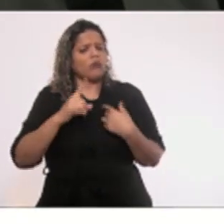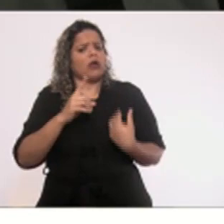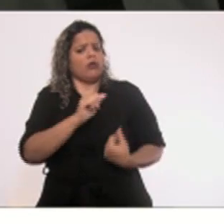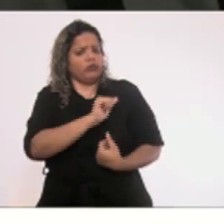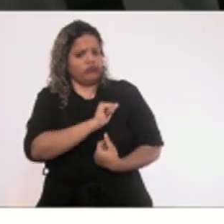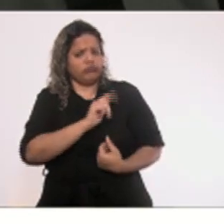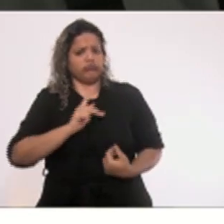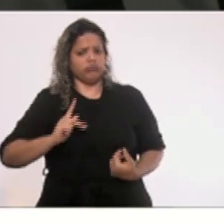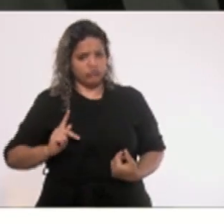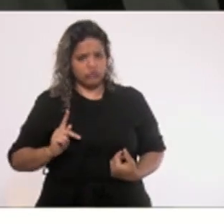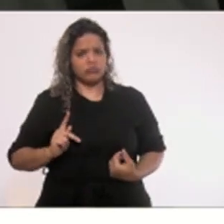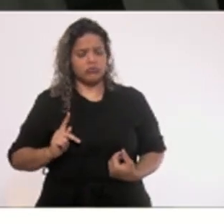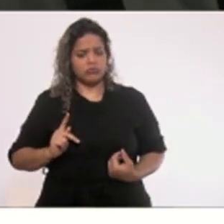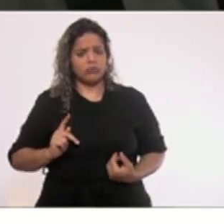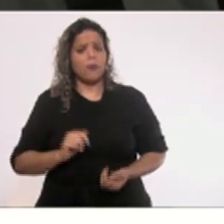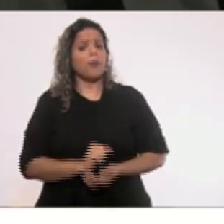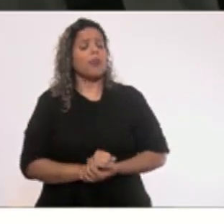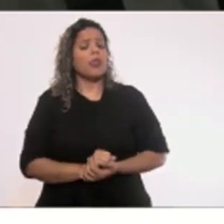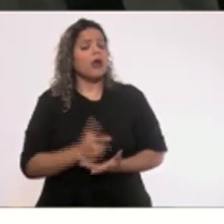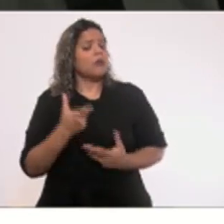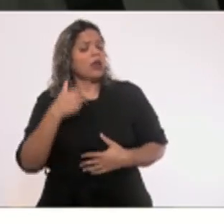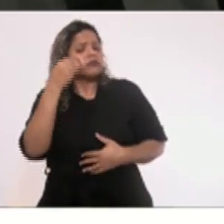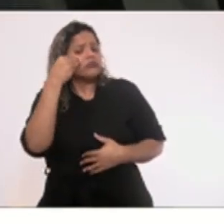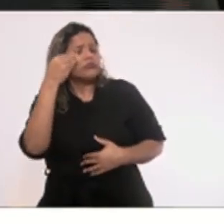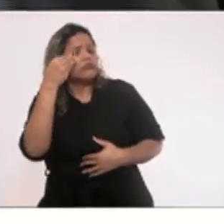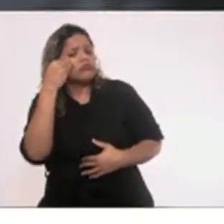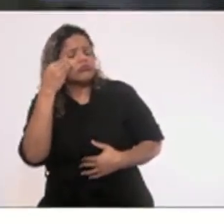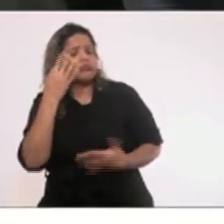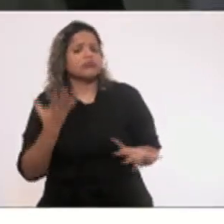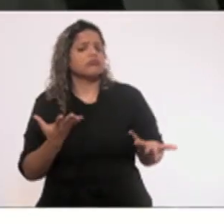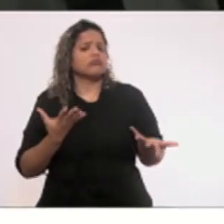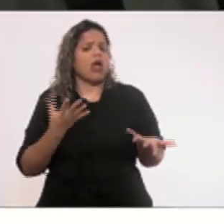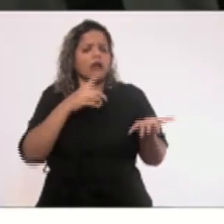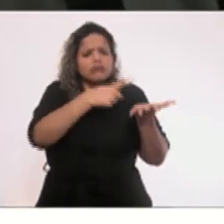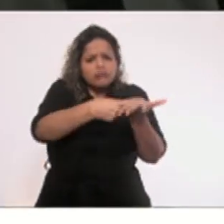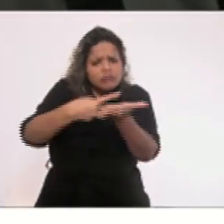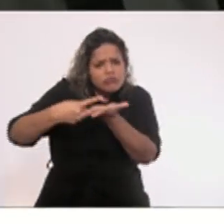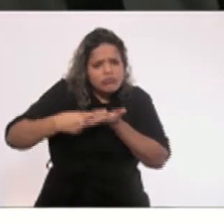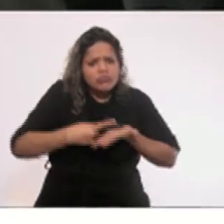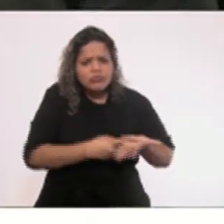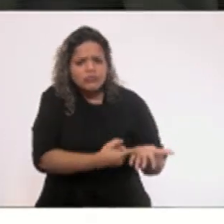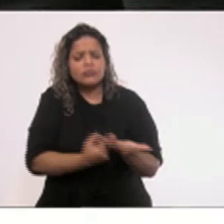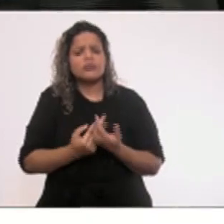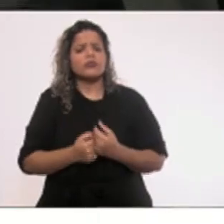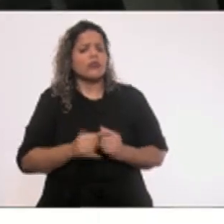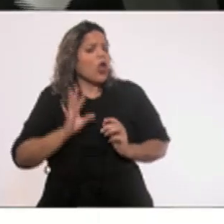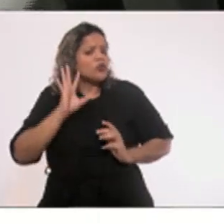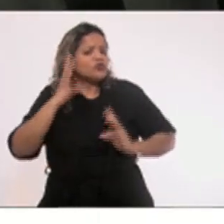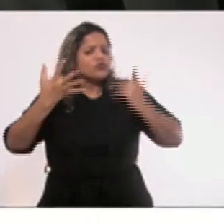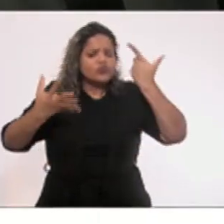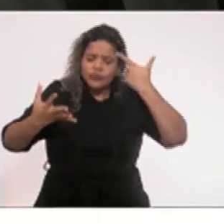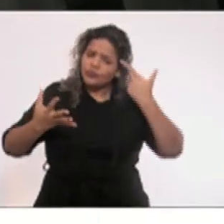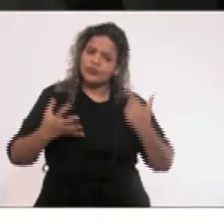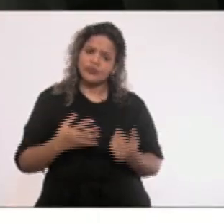audiência pública para se tentar consensuar uma